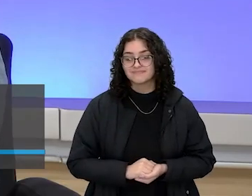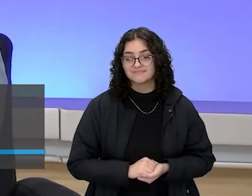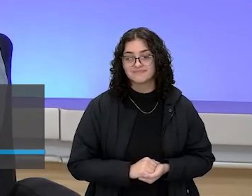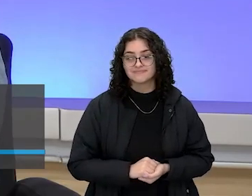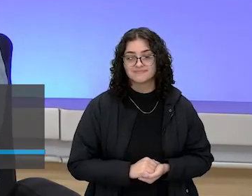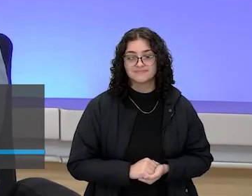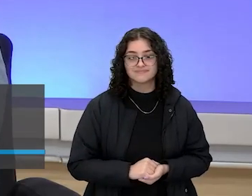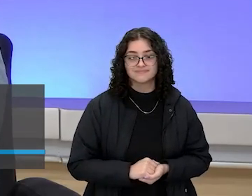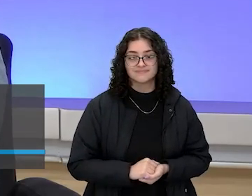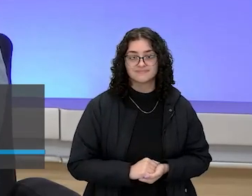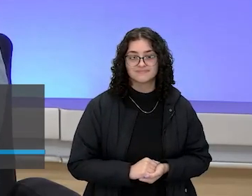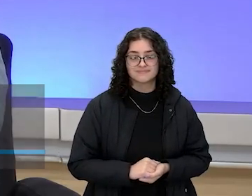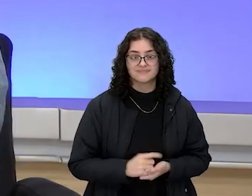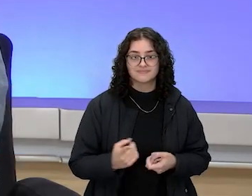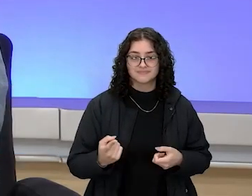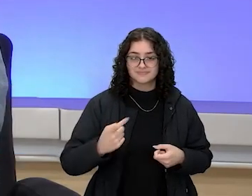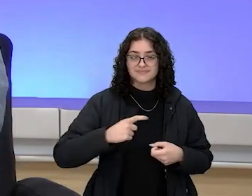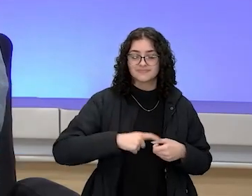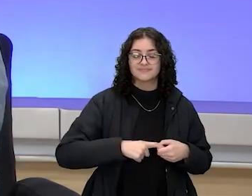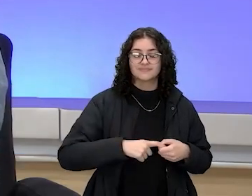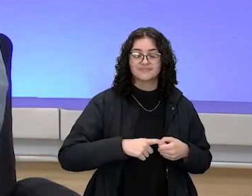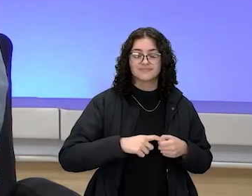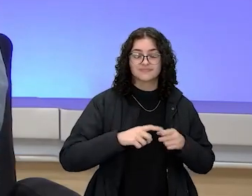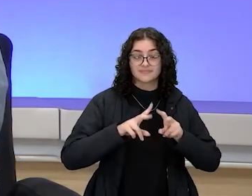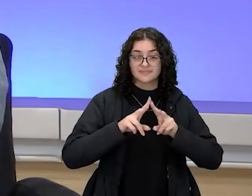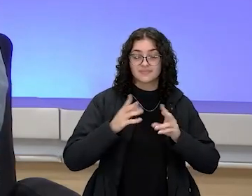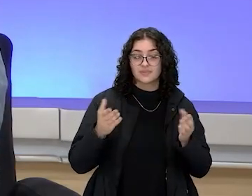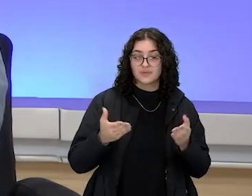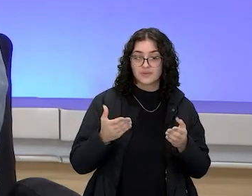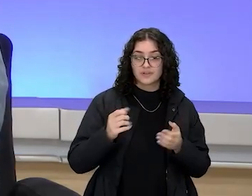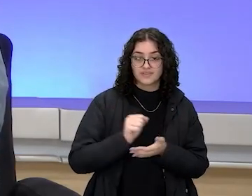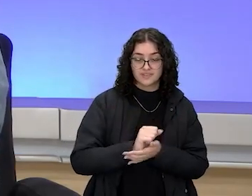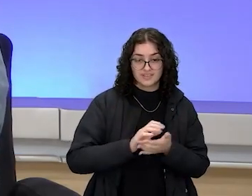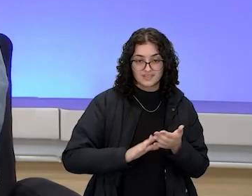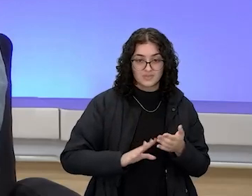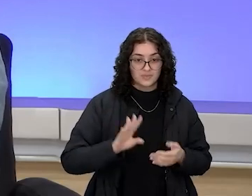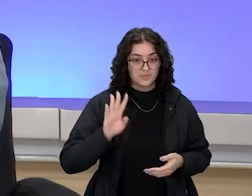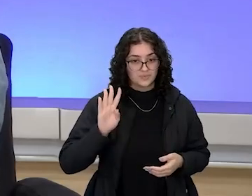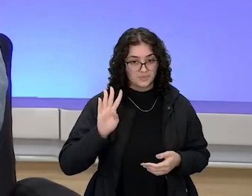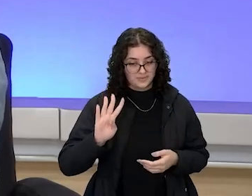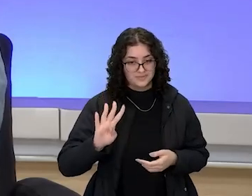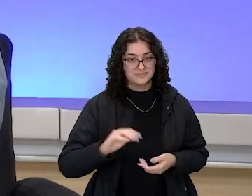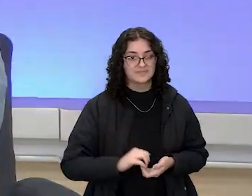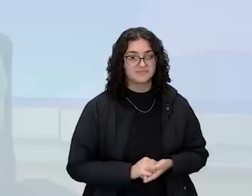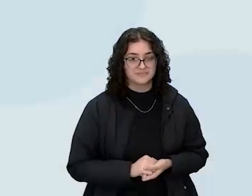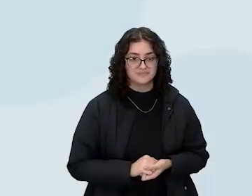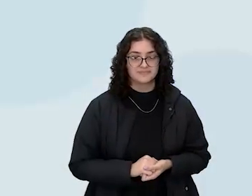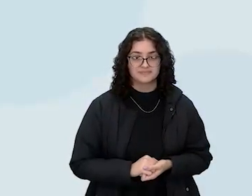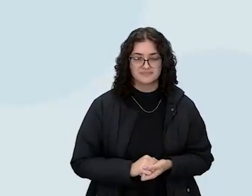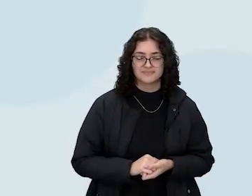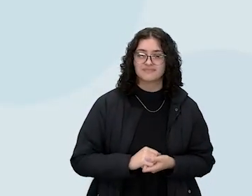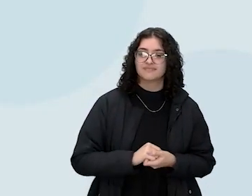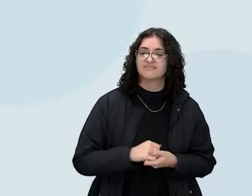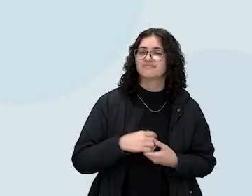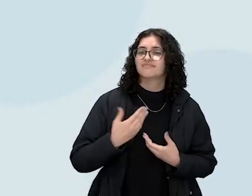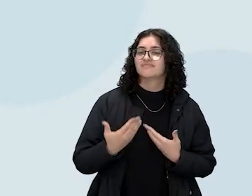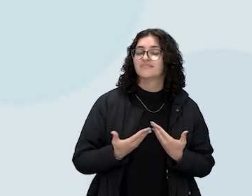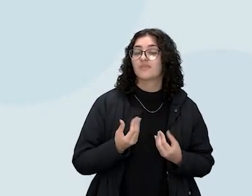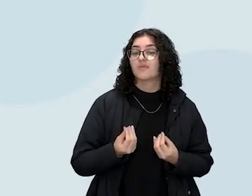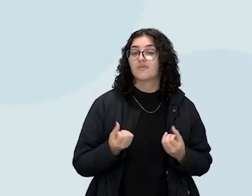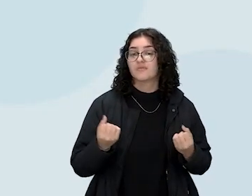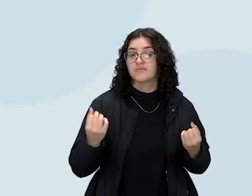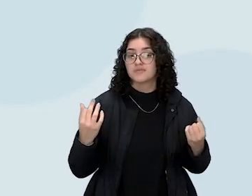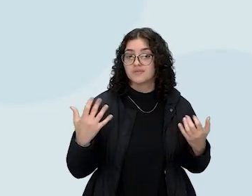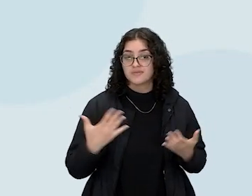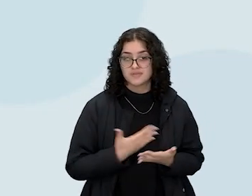uma retomada rápida do que a gente viu na atividade 4, tá? Então, o que nós começamos a falar